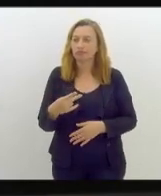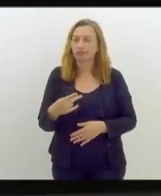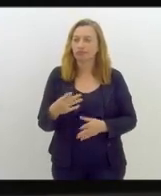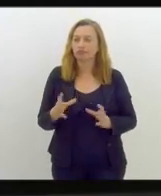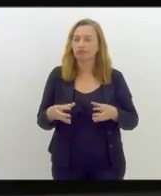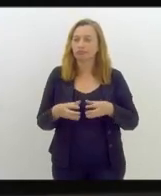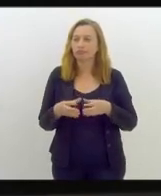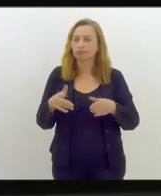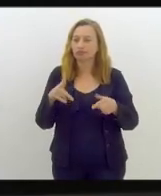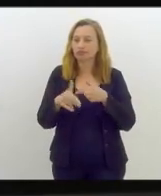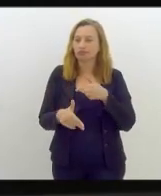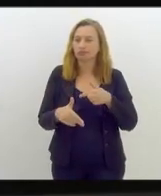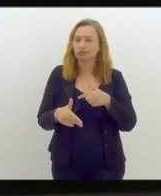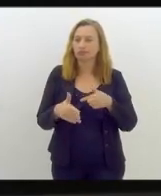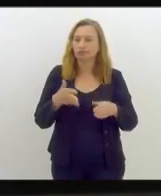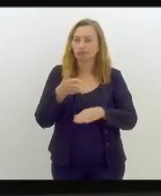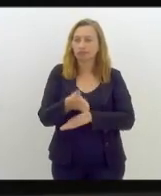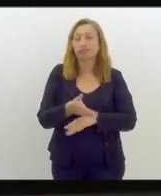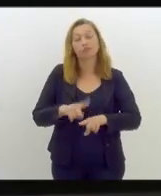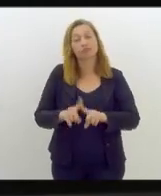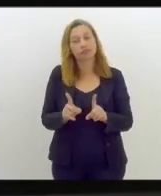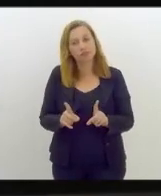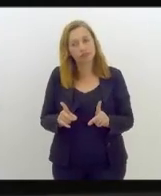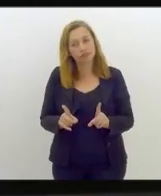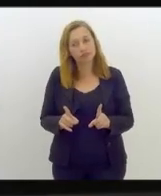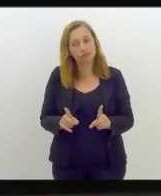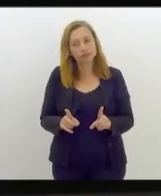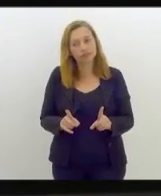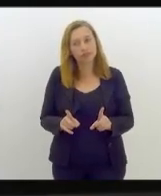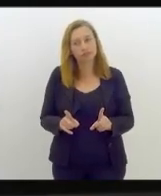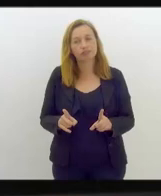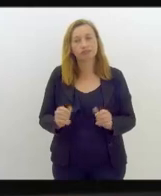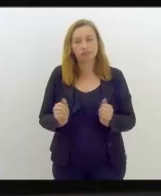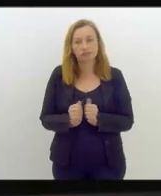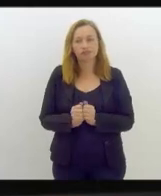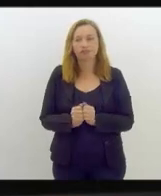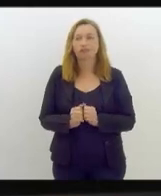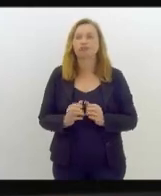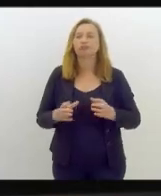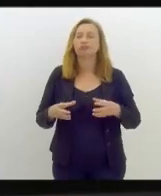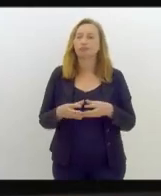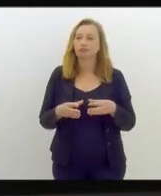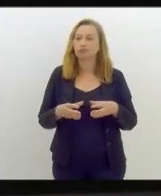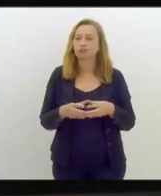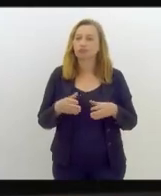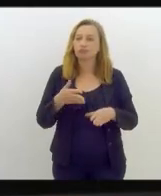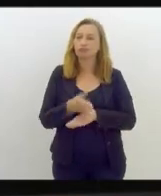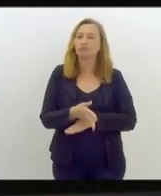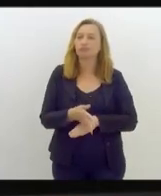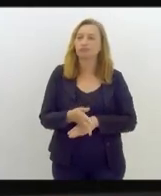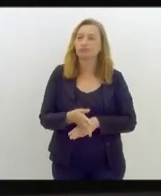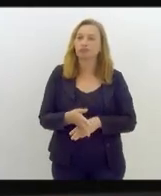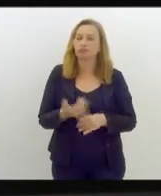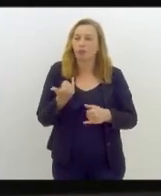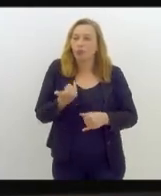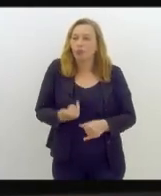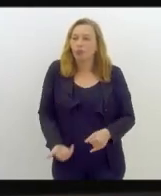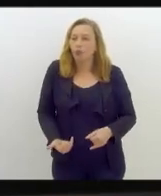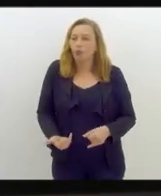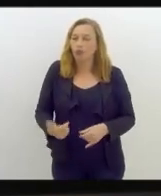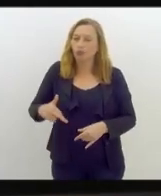equipe impedida de entrar. Mas mesmo assim, eu presente com a minha equipe, eu entrava de qualquer jeito. Emagreci 12 quilos, de tanto que eu